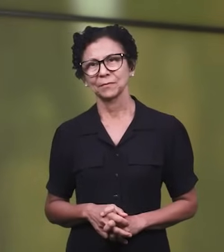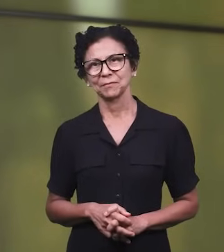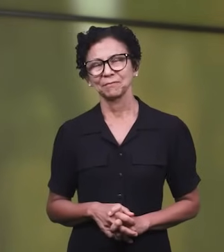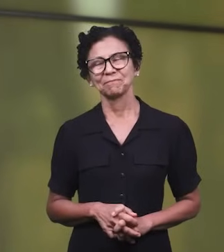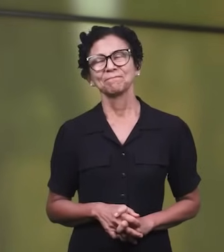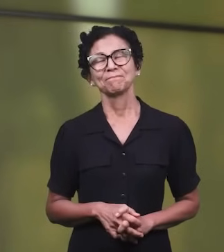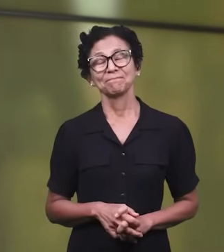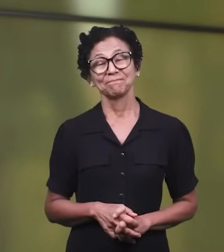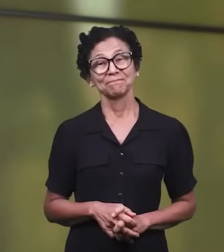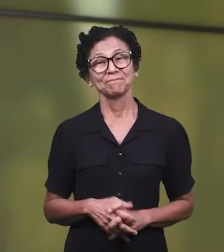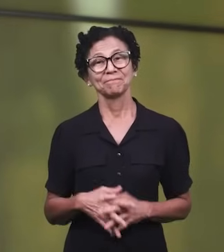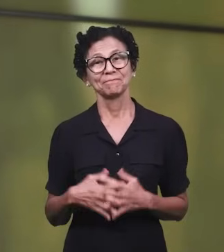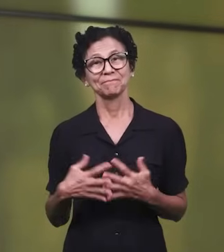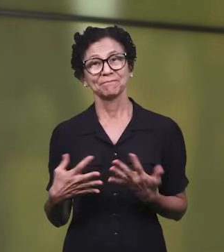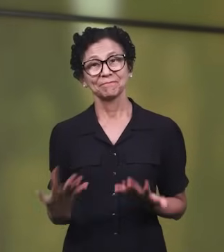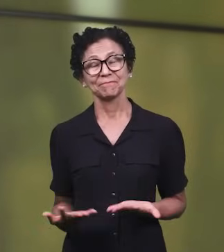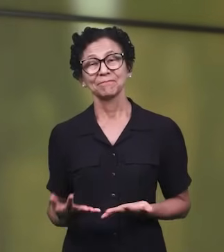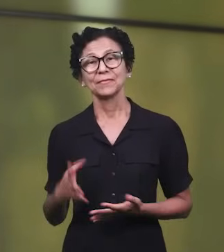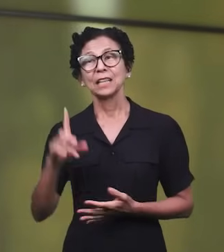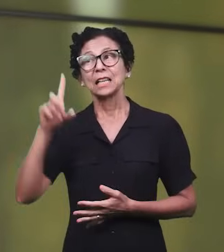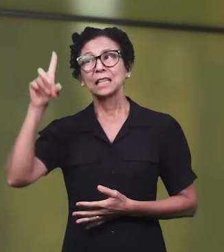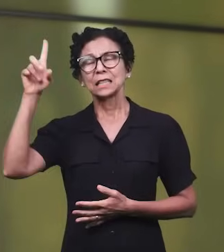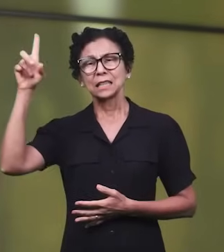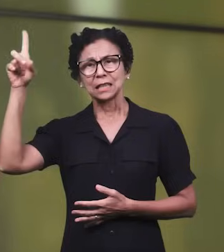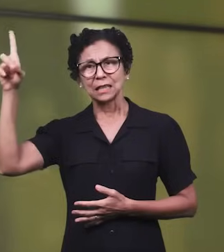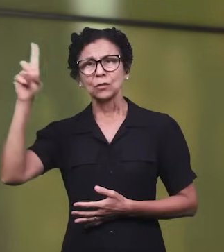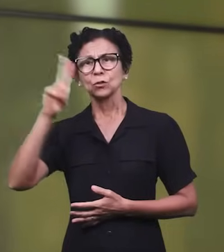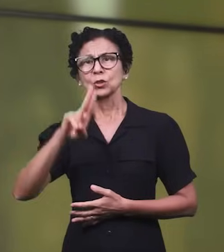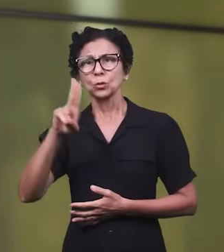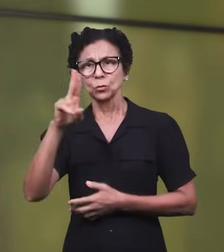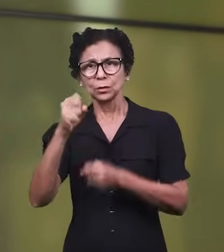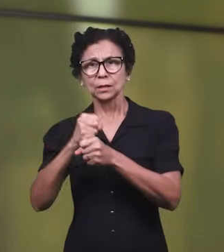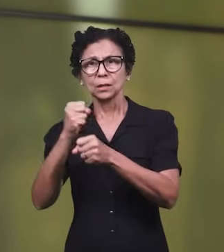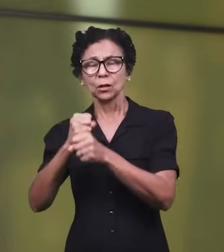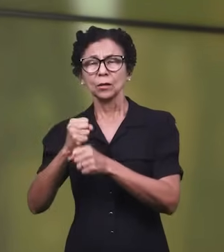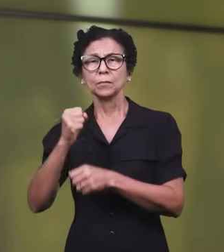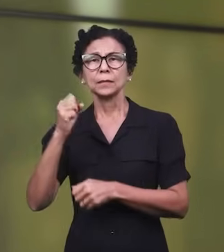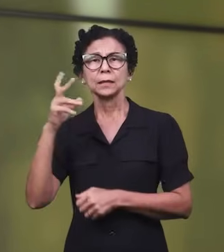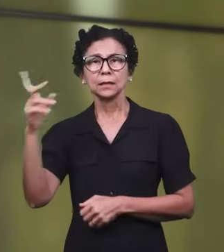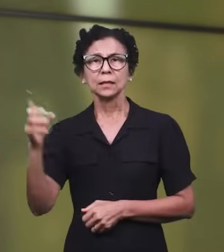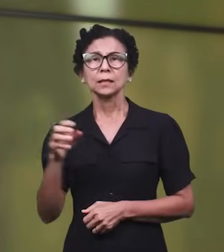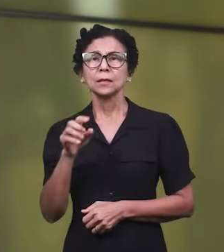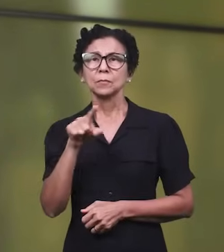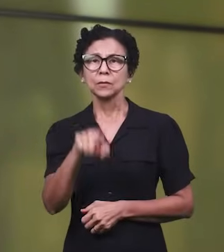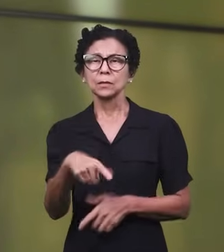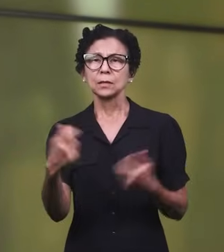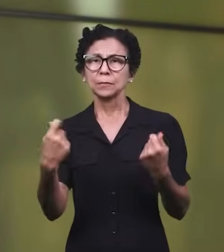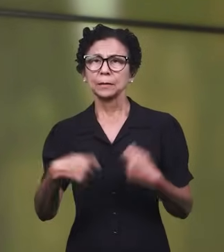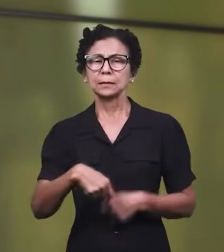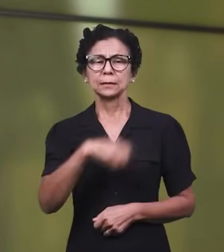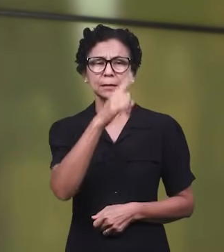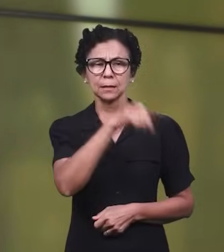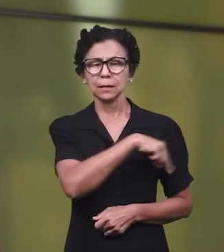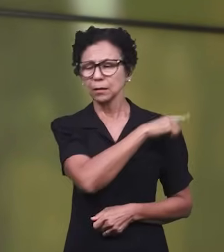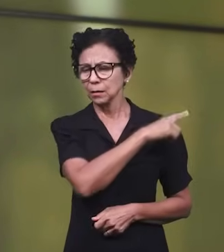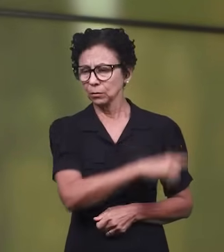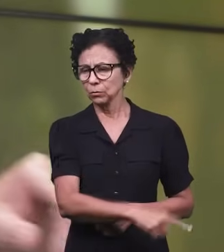é a mesma proporção das renúncias. Então, pai é isso, né? Mãe é isso, é sacerdócio, é renúncia para poder